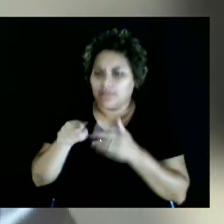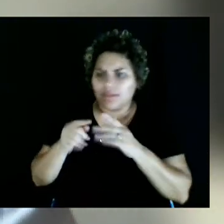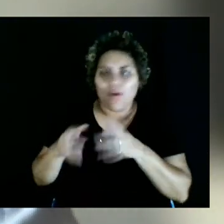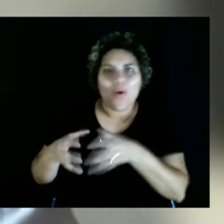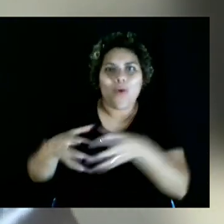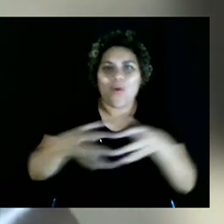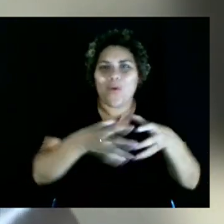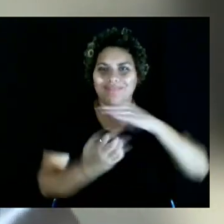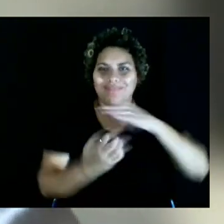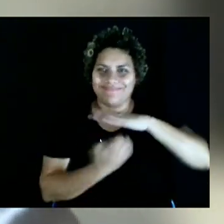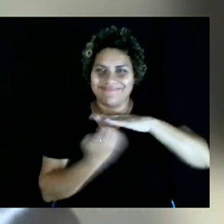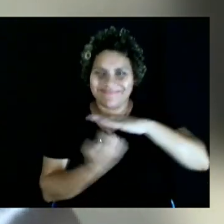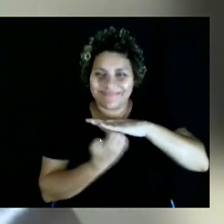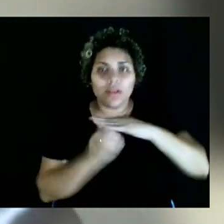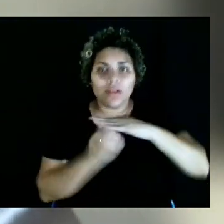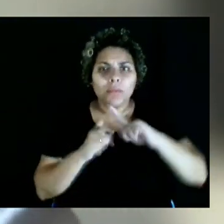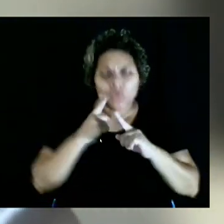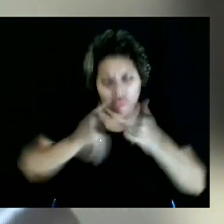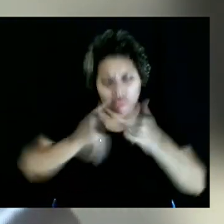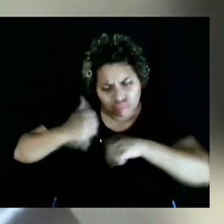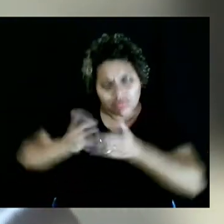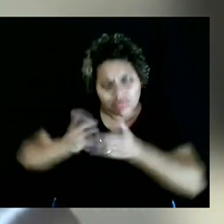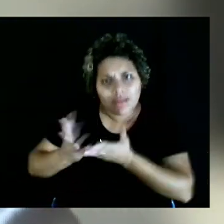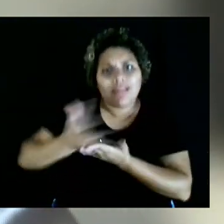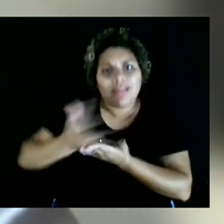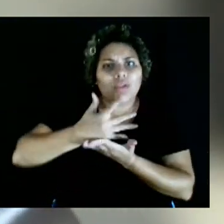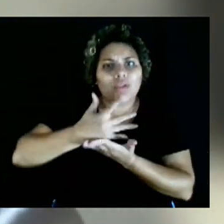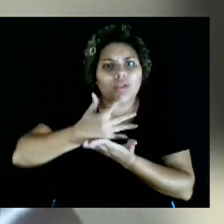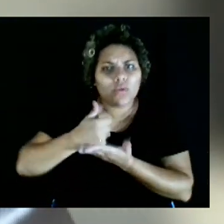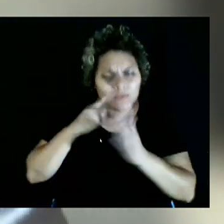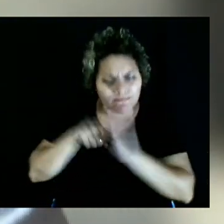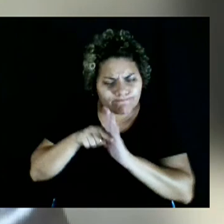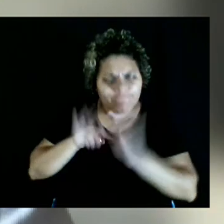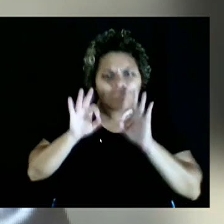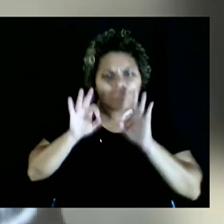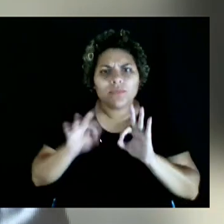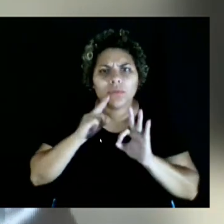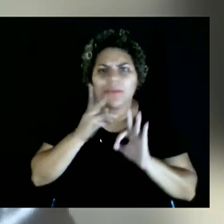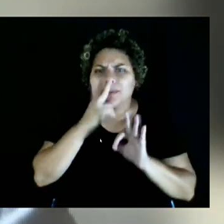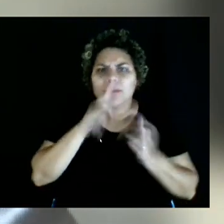os dados, a gente realmente encontra aí uma tendência de migração